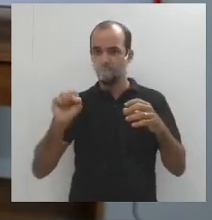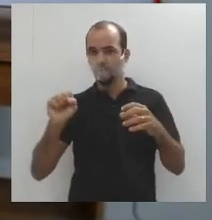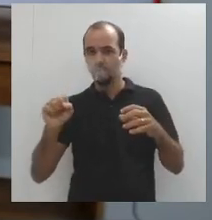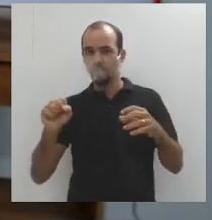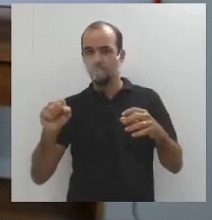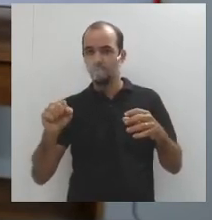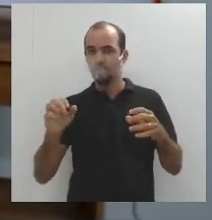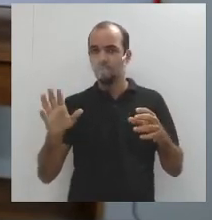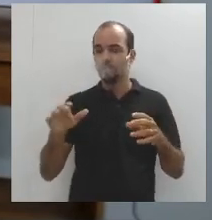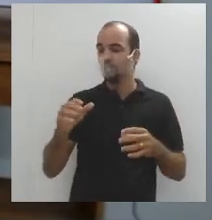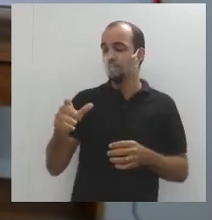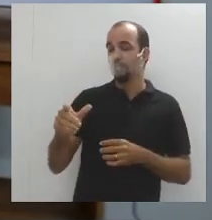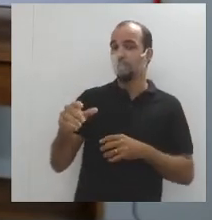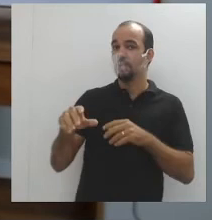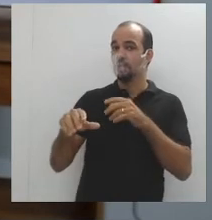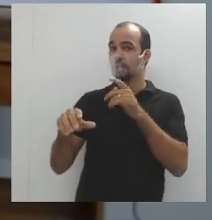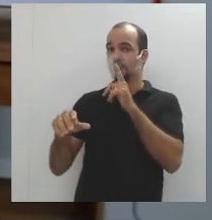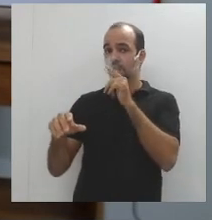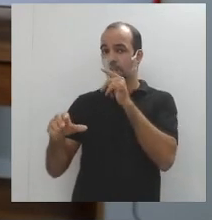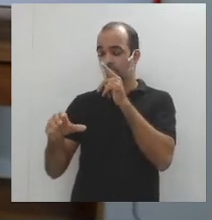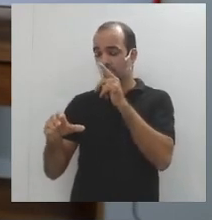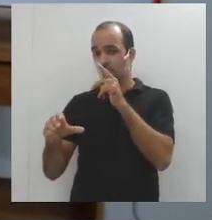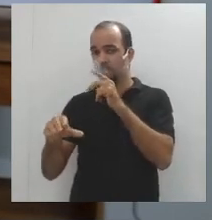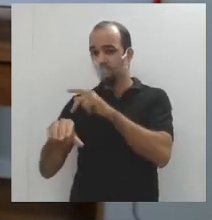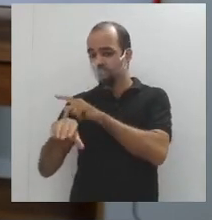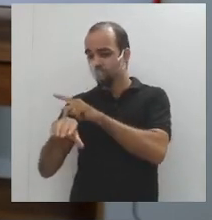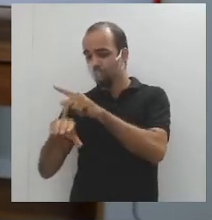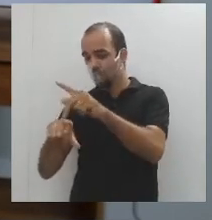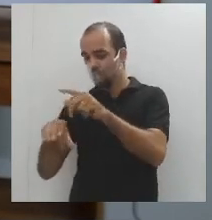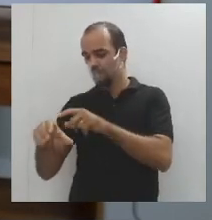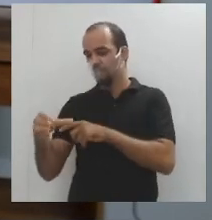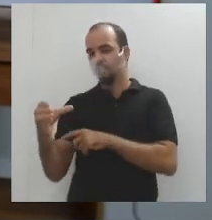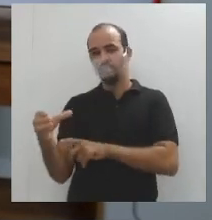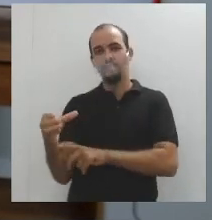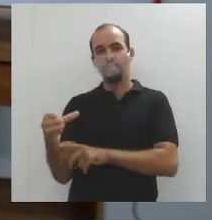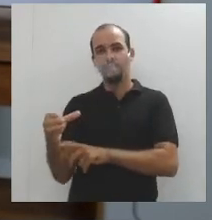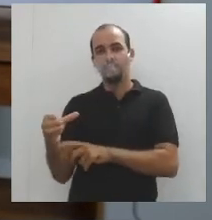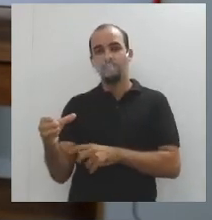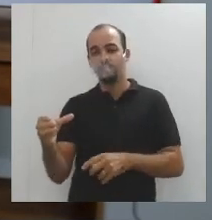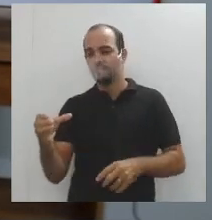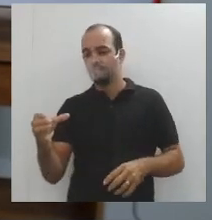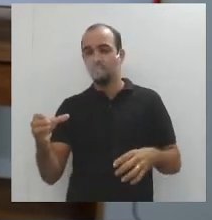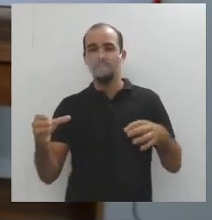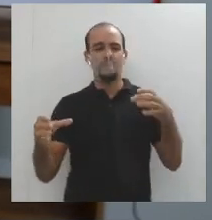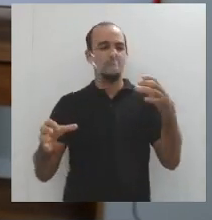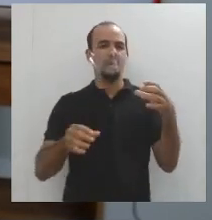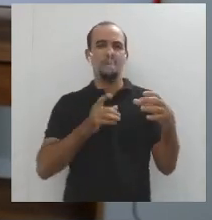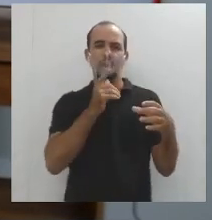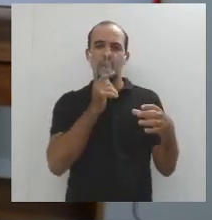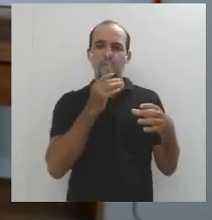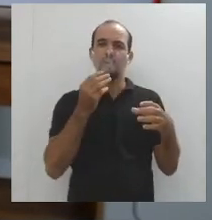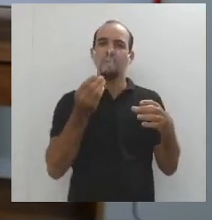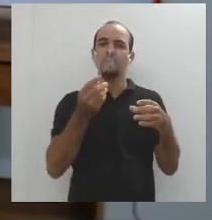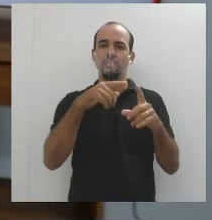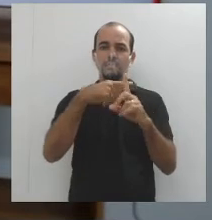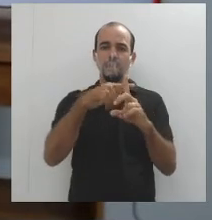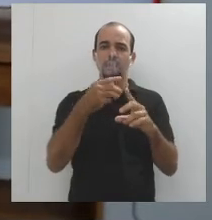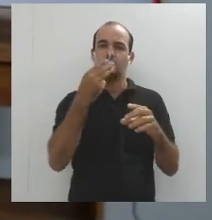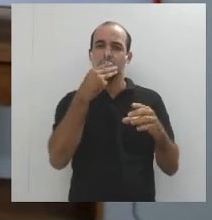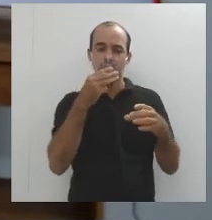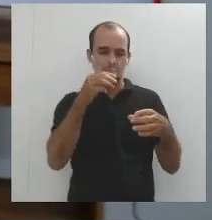pura, que apresenta apenas água, e a outra eu tenho uma mistura de água mais